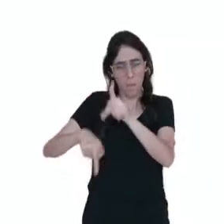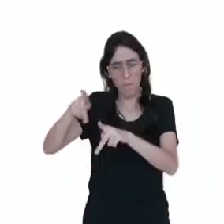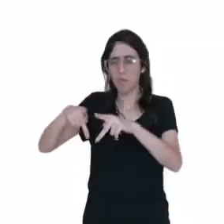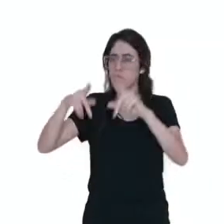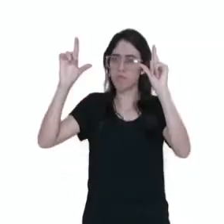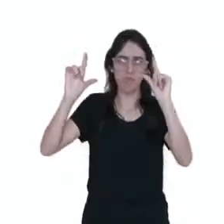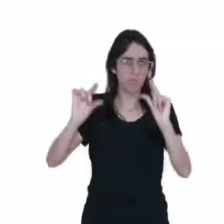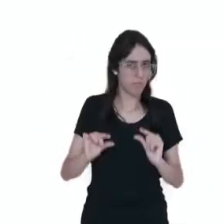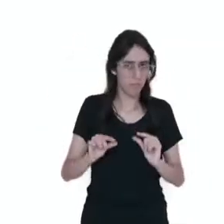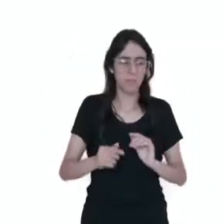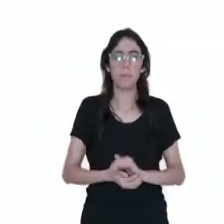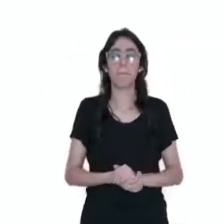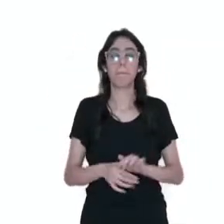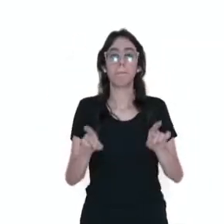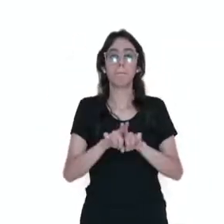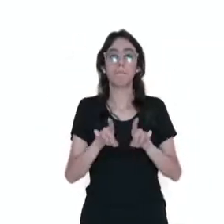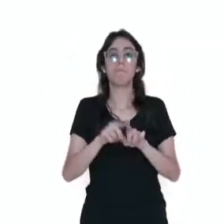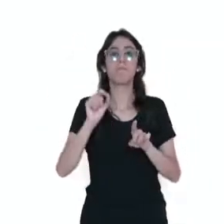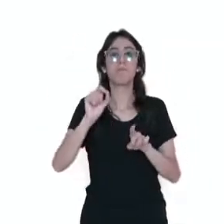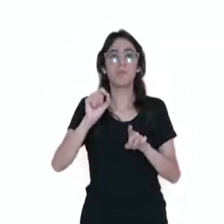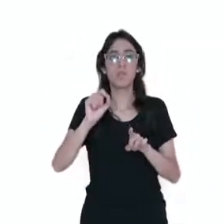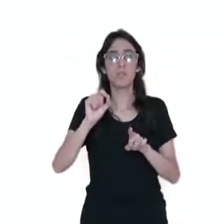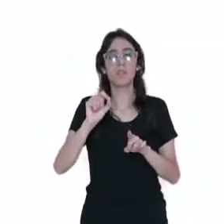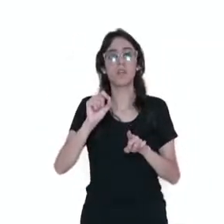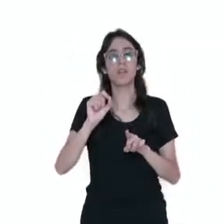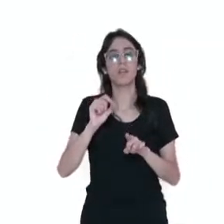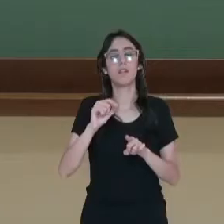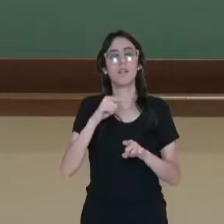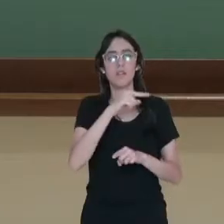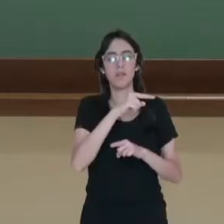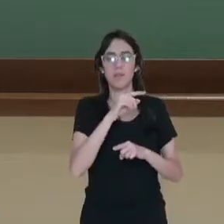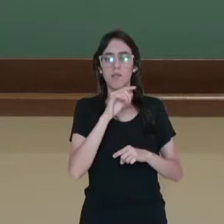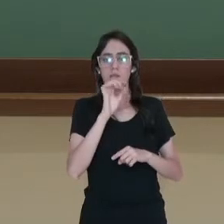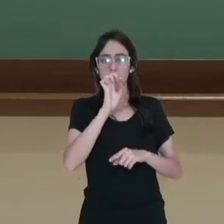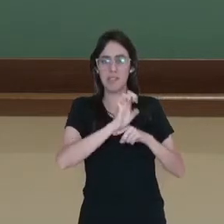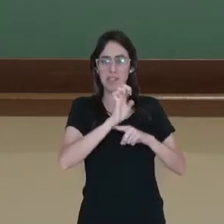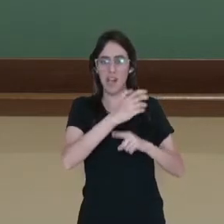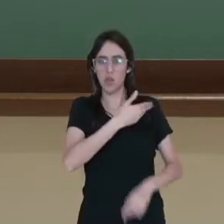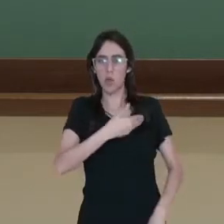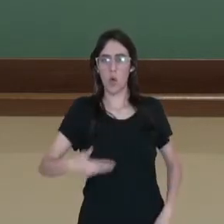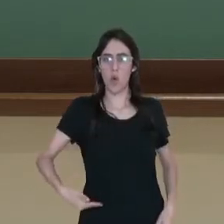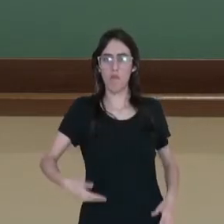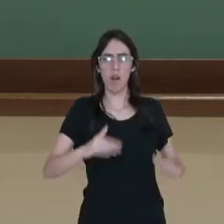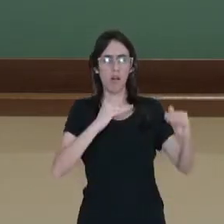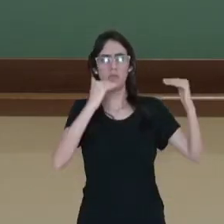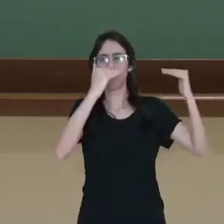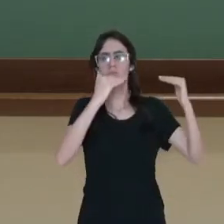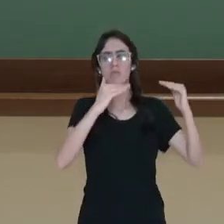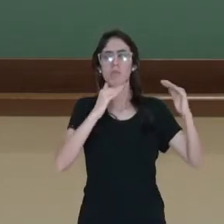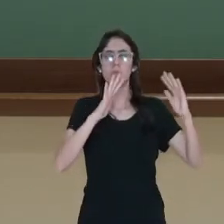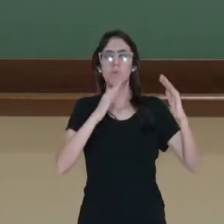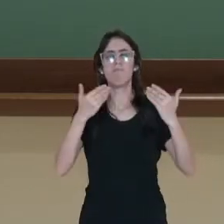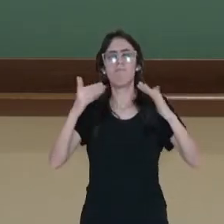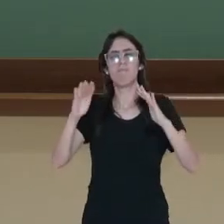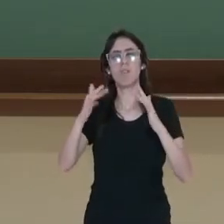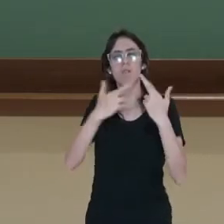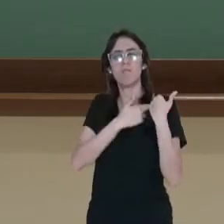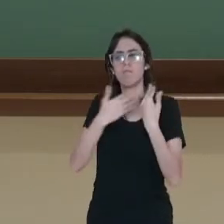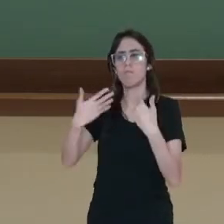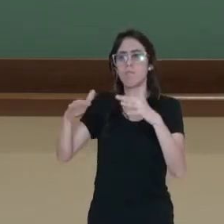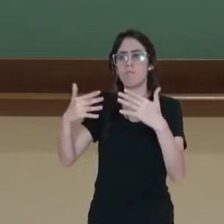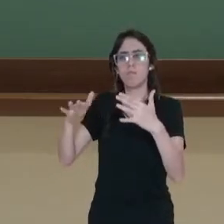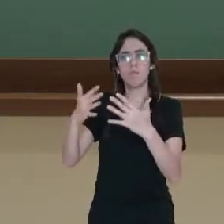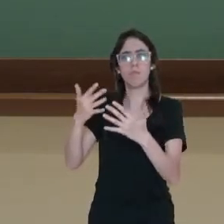serviços públicos e diminuição do tamanho do Estado, do governo, todas com o objetivo de manter a